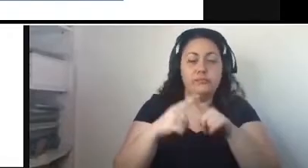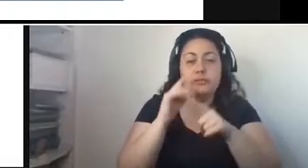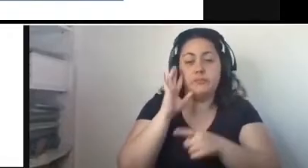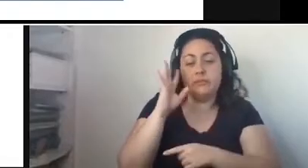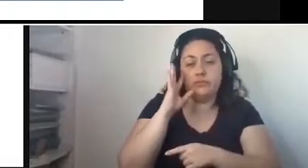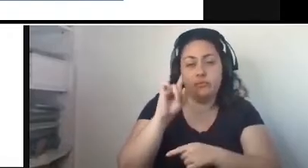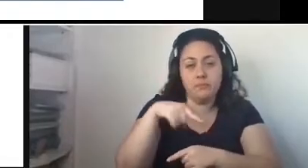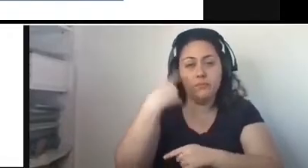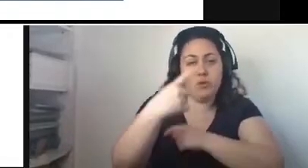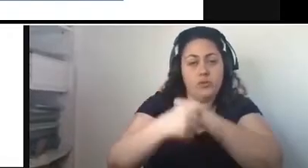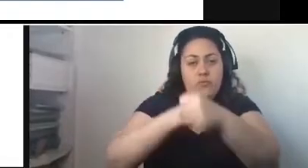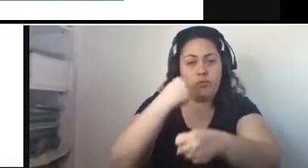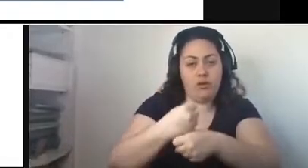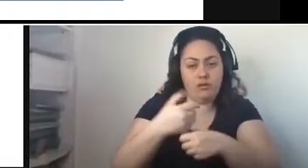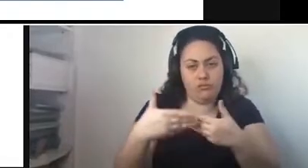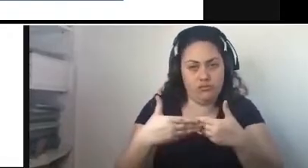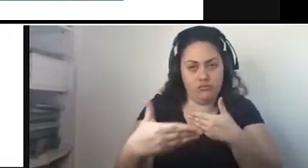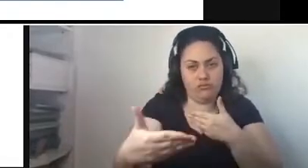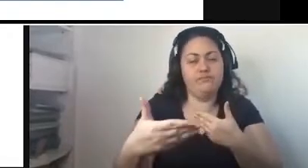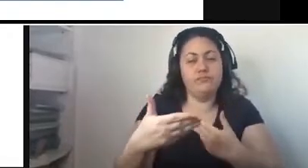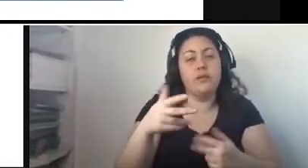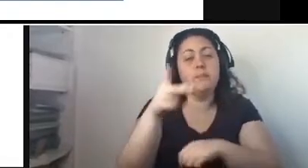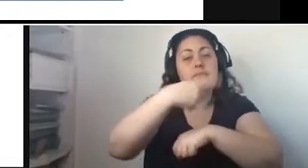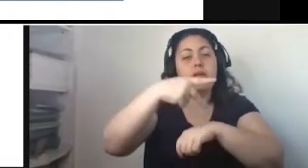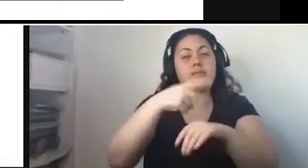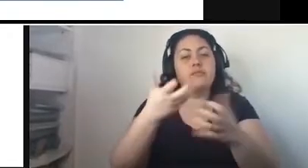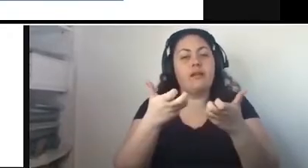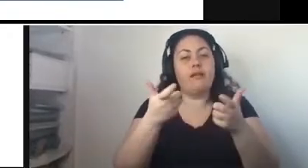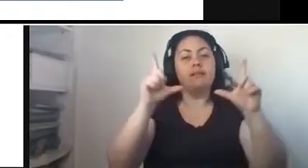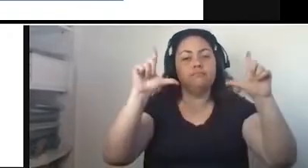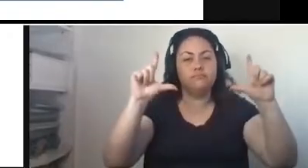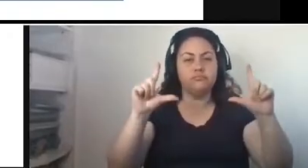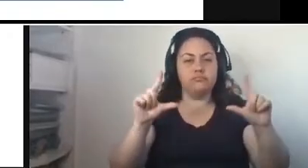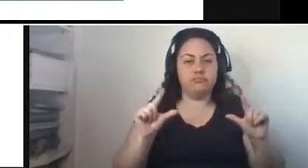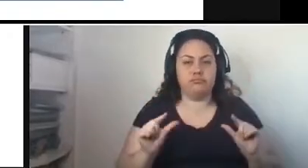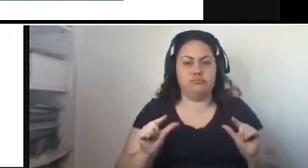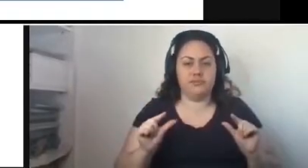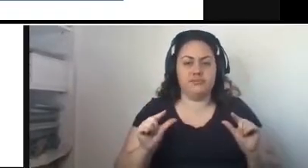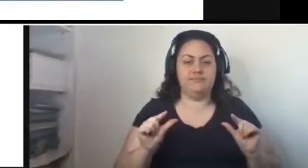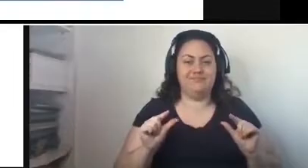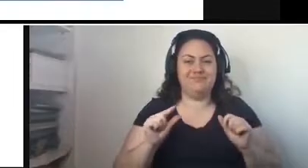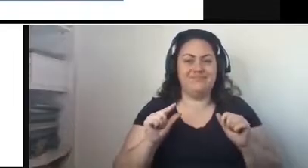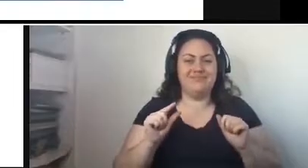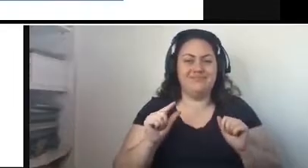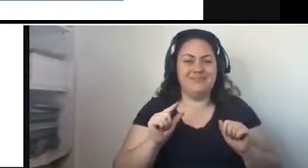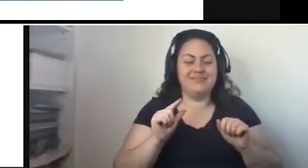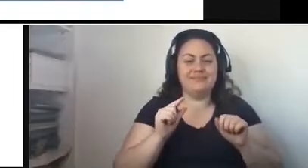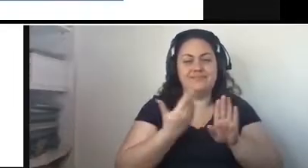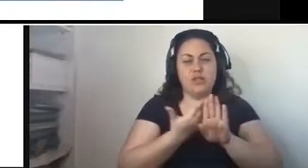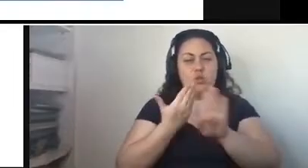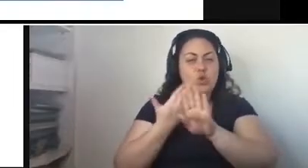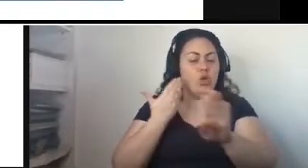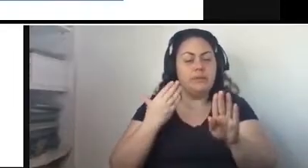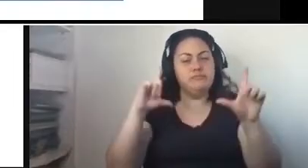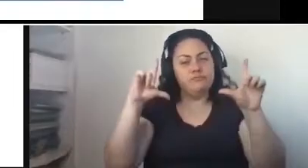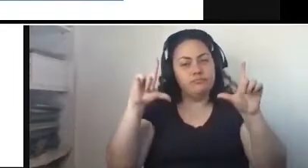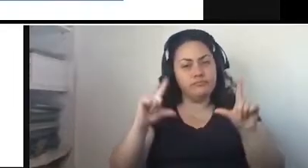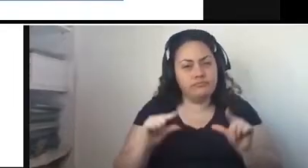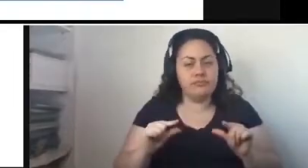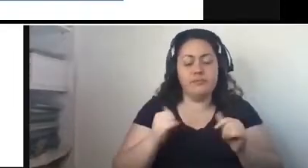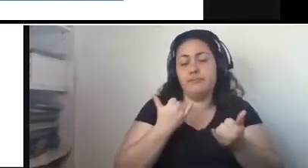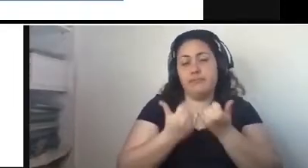próximo ano os países queiram relaxar numa certa medida as medidas de isolamento. A Nova Zelândia, por exemplo,